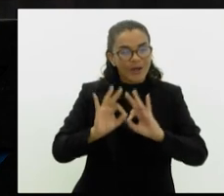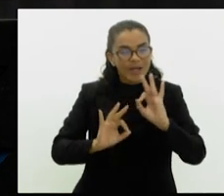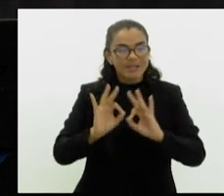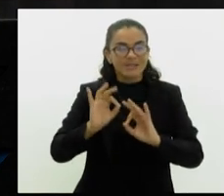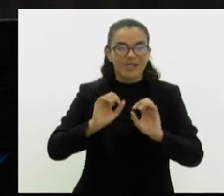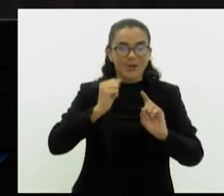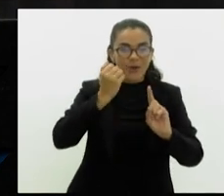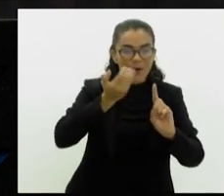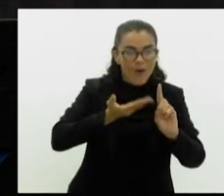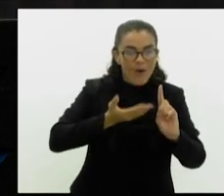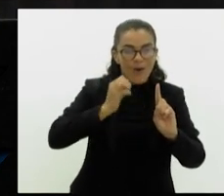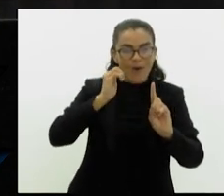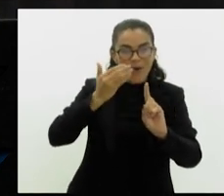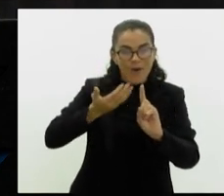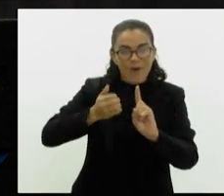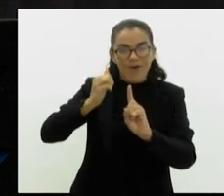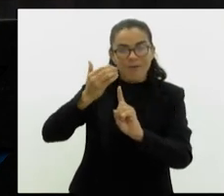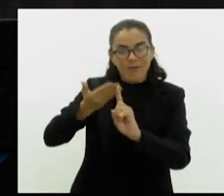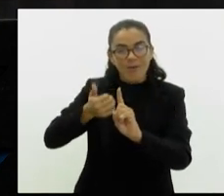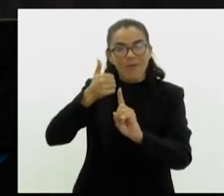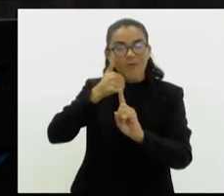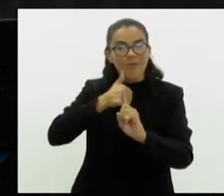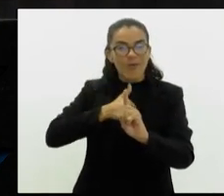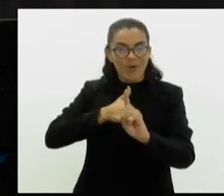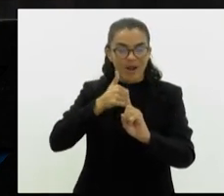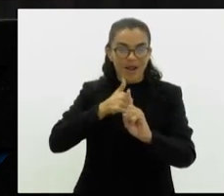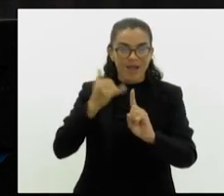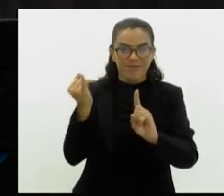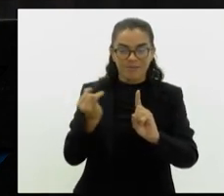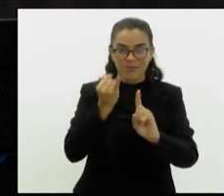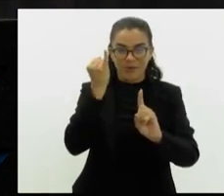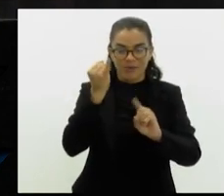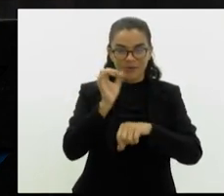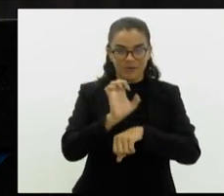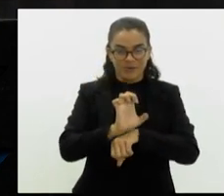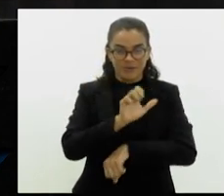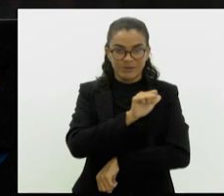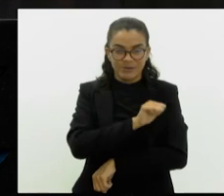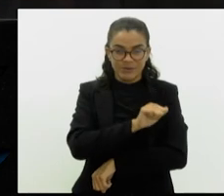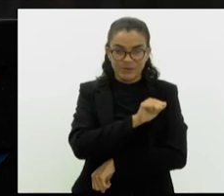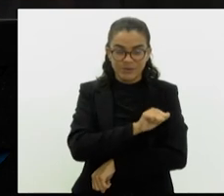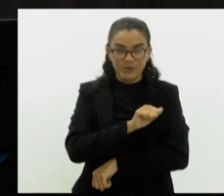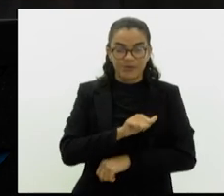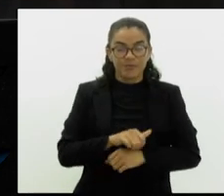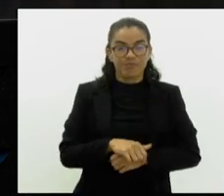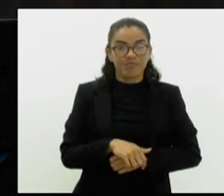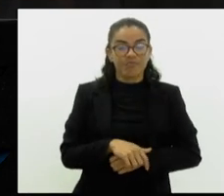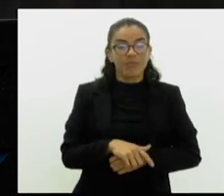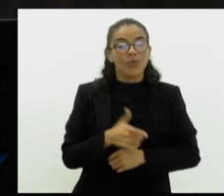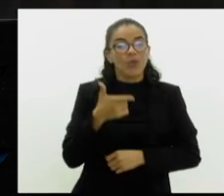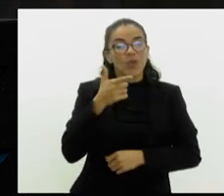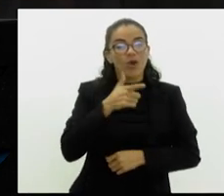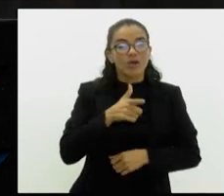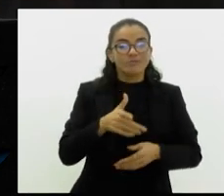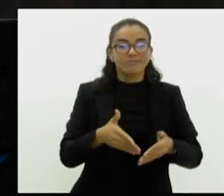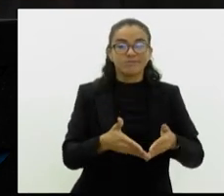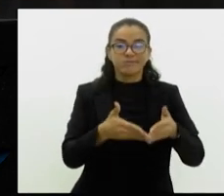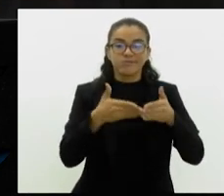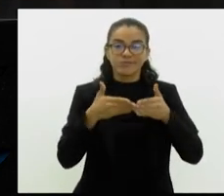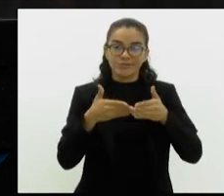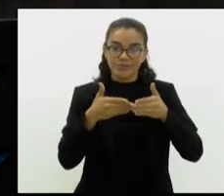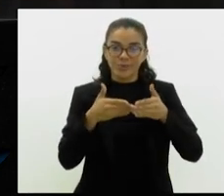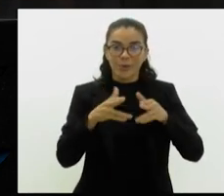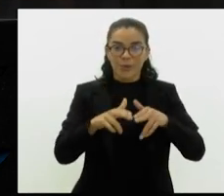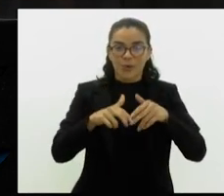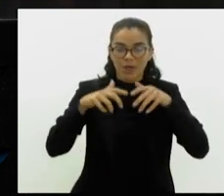homenagens a mulheres de destaque aqui no nosso Estado do Rio de Janeiro essa data foi suspensa em função